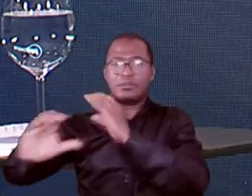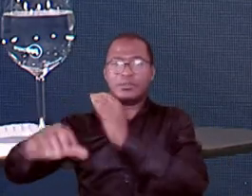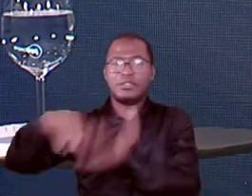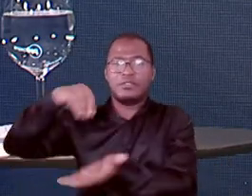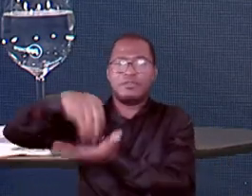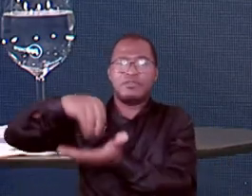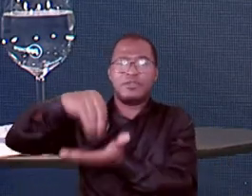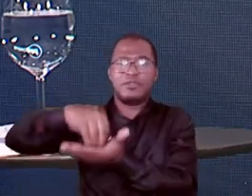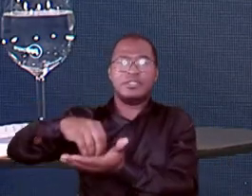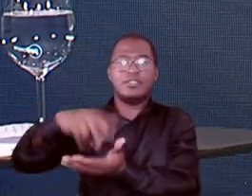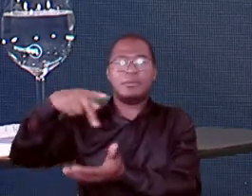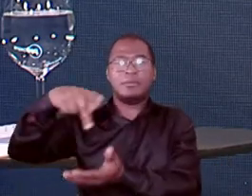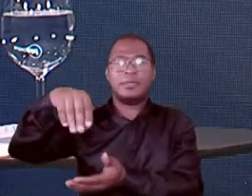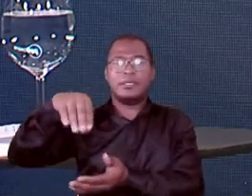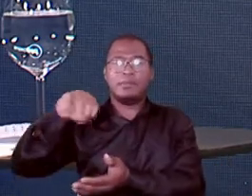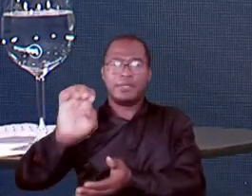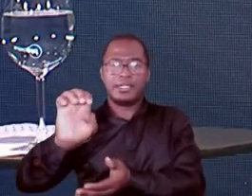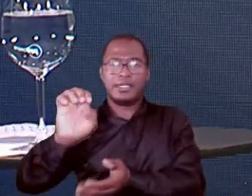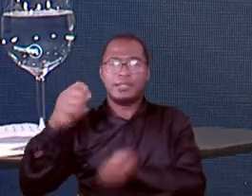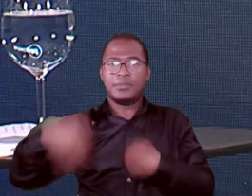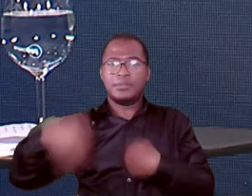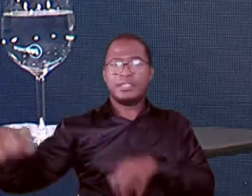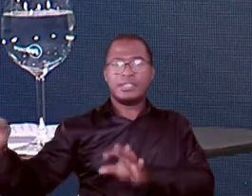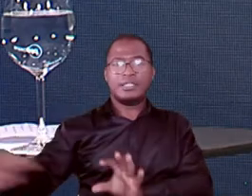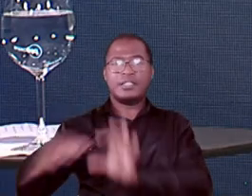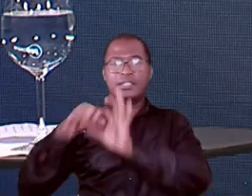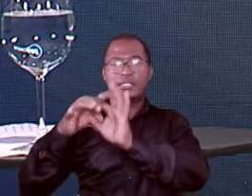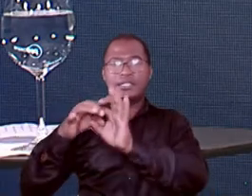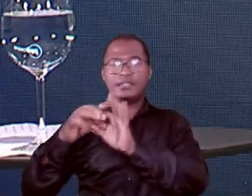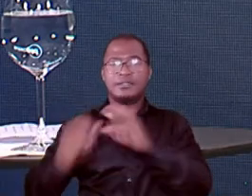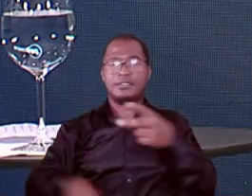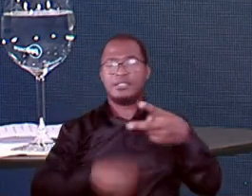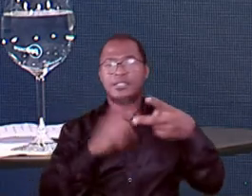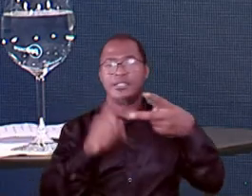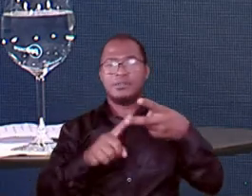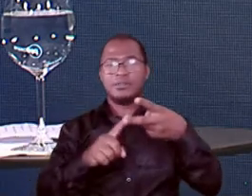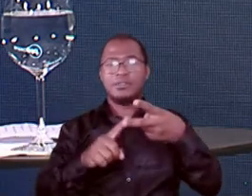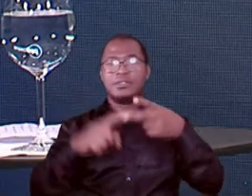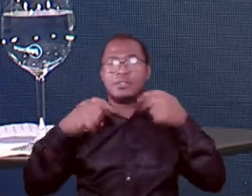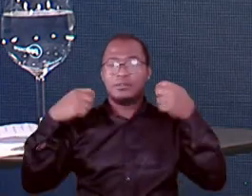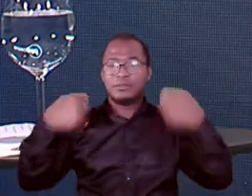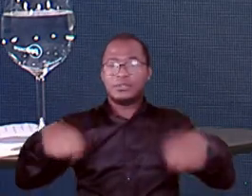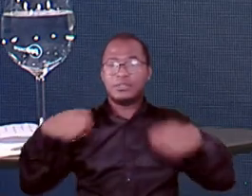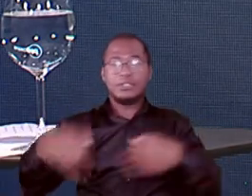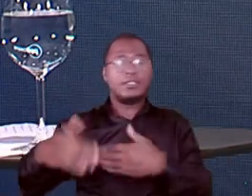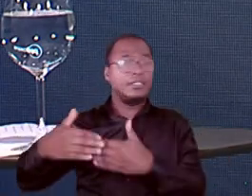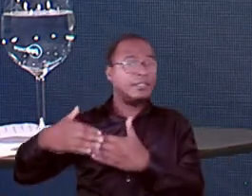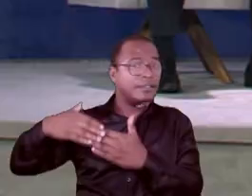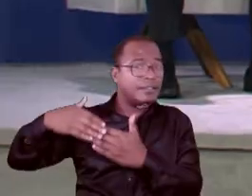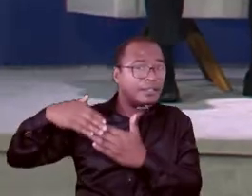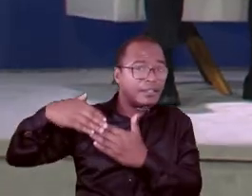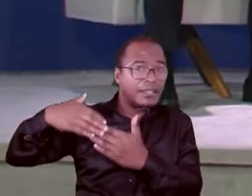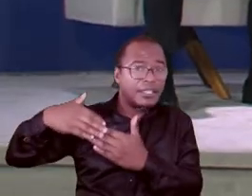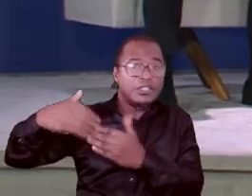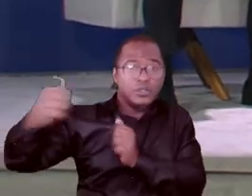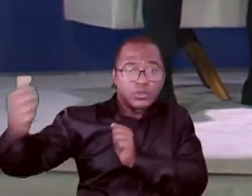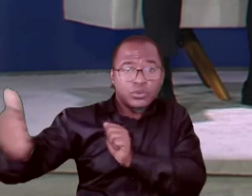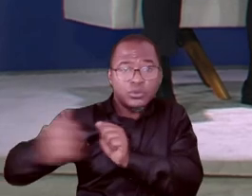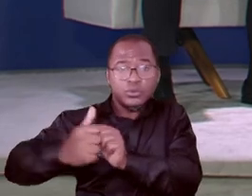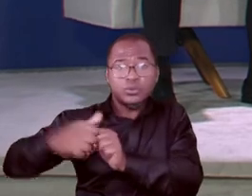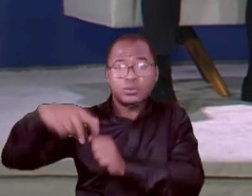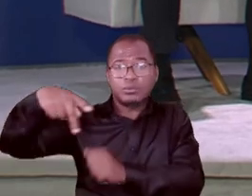ele tem que estar ligado a você e aí vem a segunda questão você tem que estar na jornada da PM eu pego dois exemplos